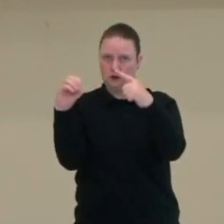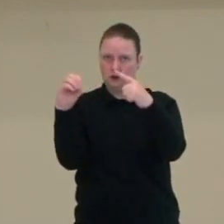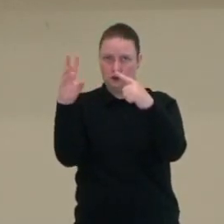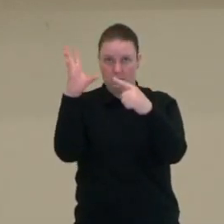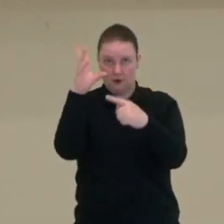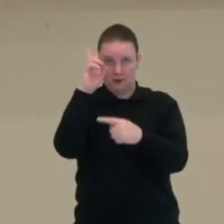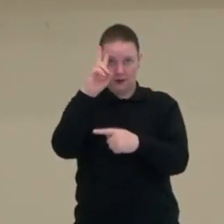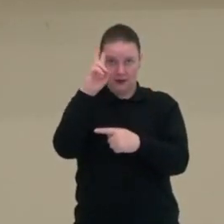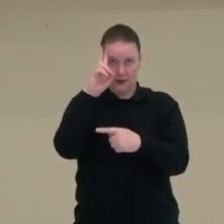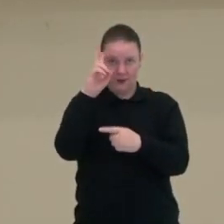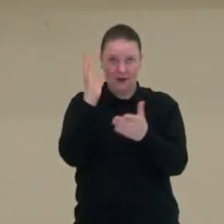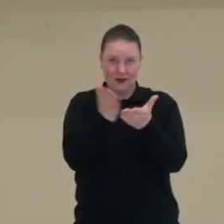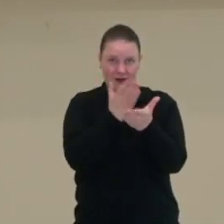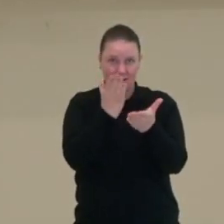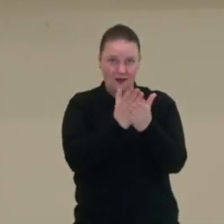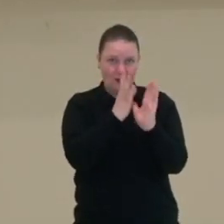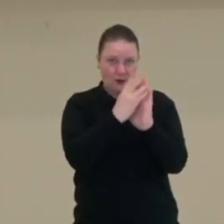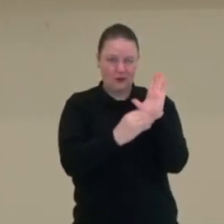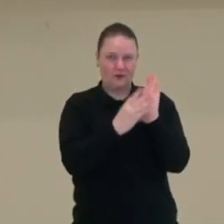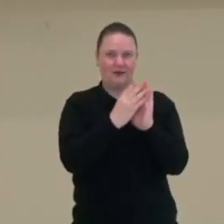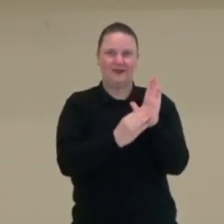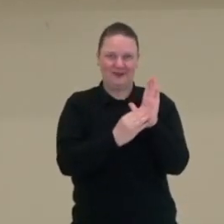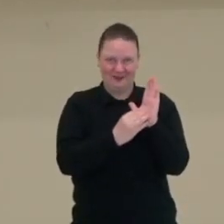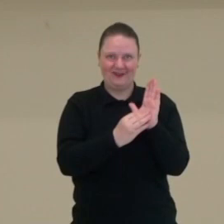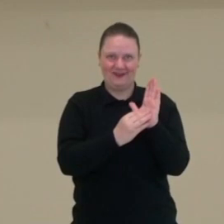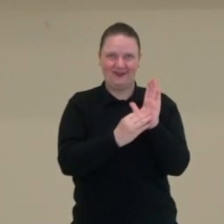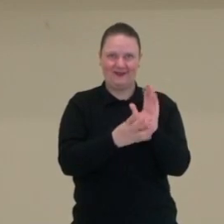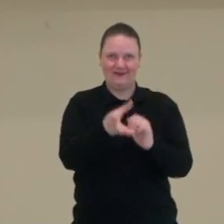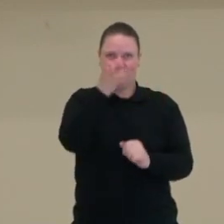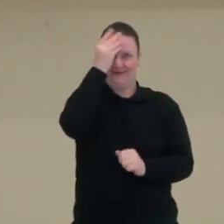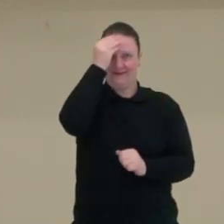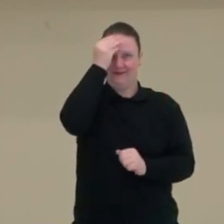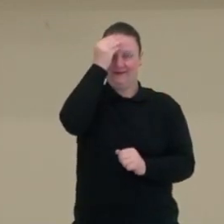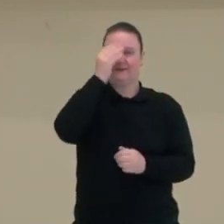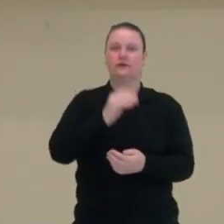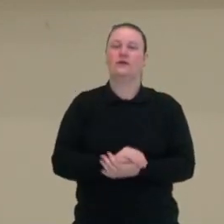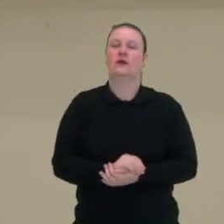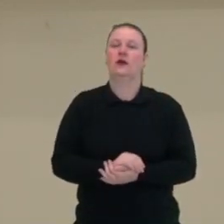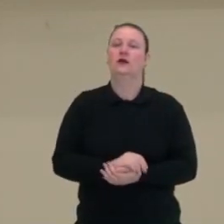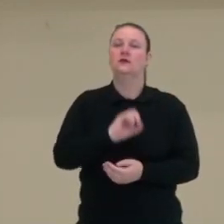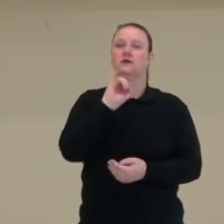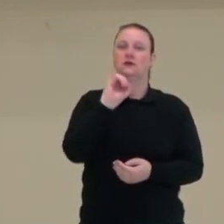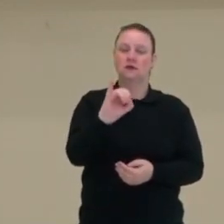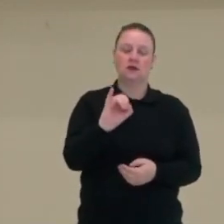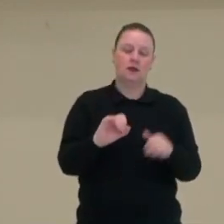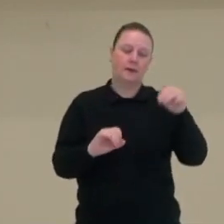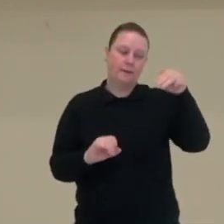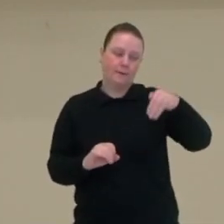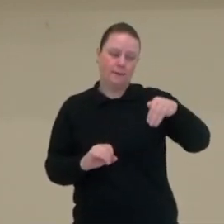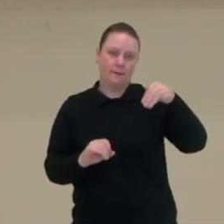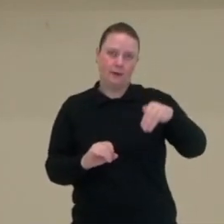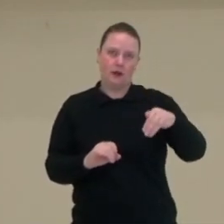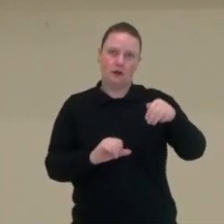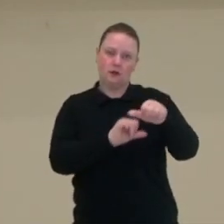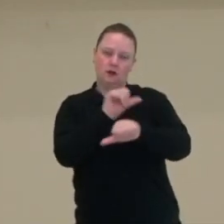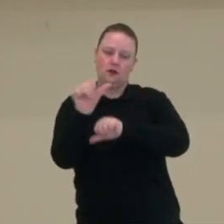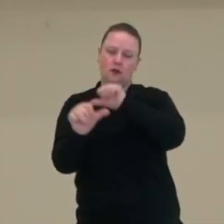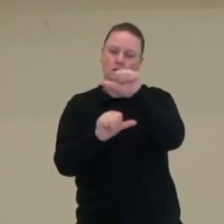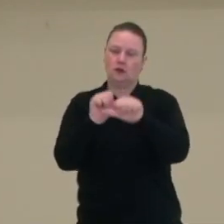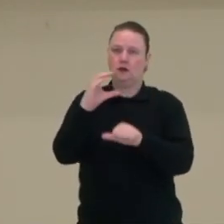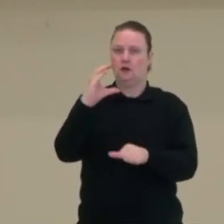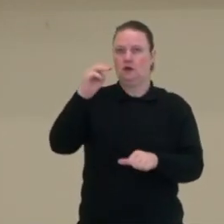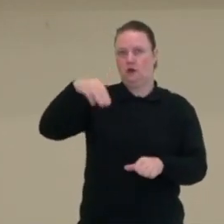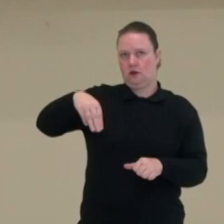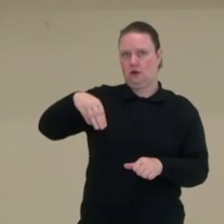no seu caderno. Quando a gente quer fazer a transformação de metros para centímetros, multiplicamos por